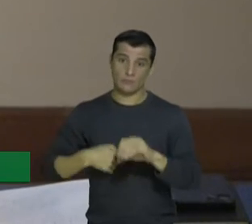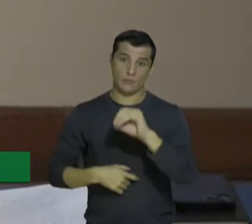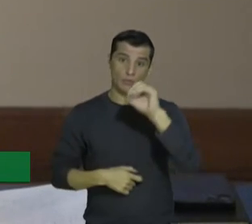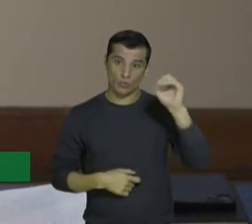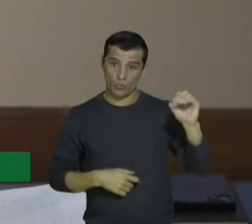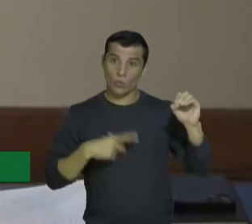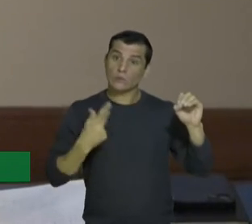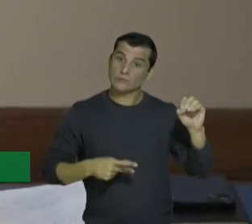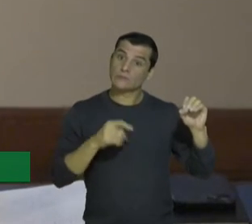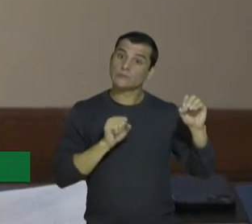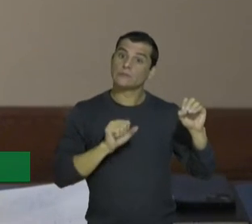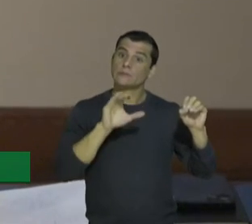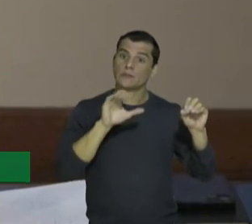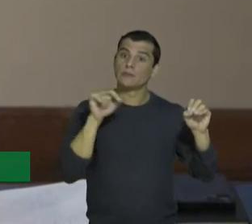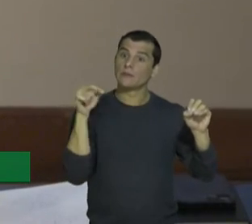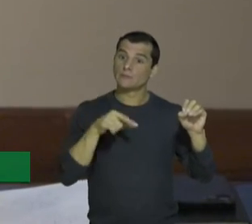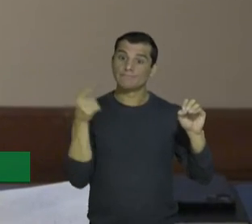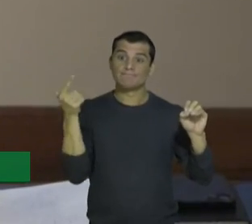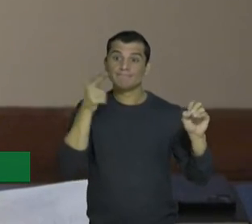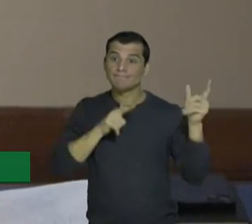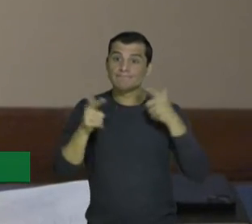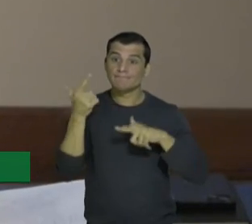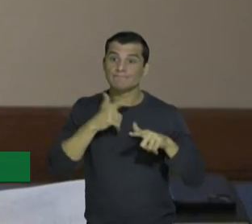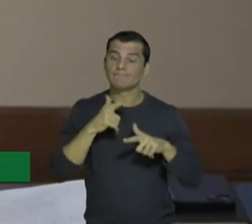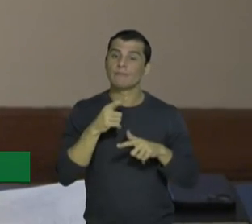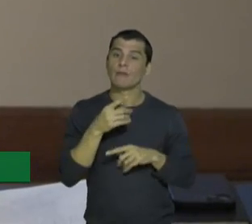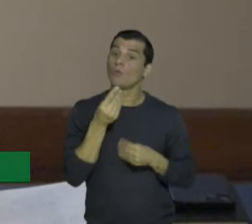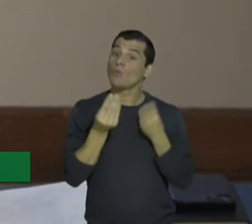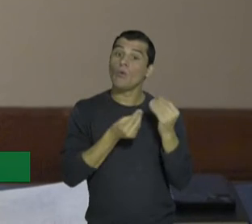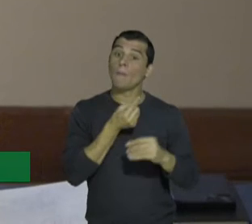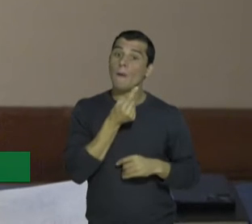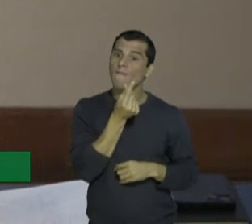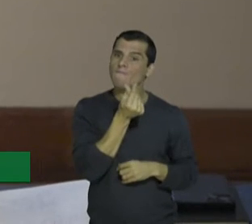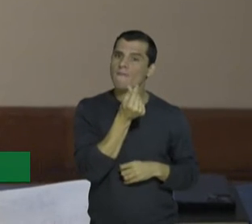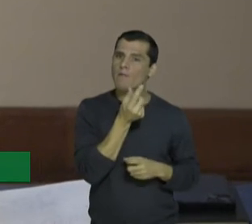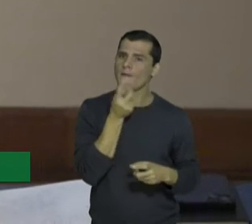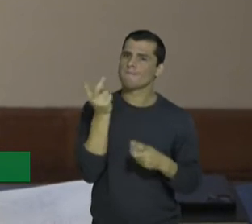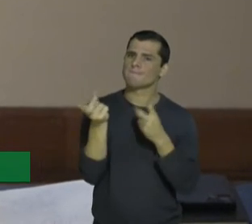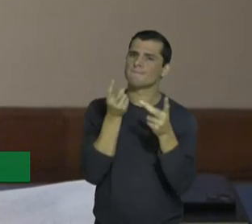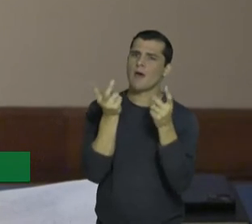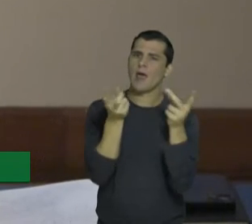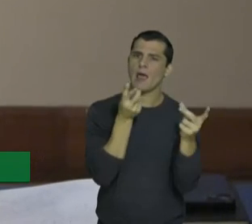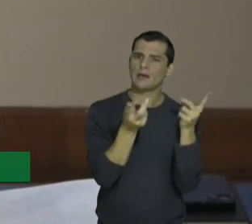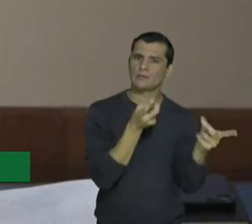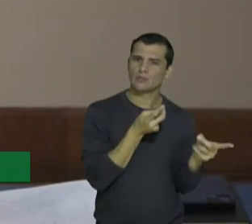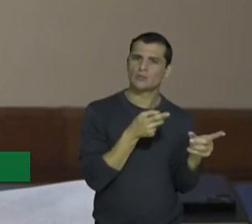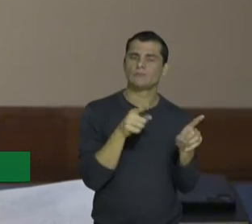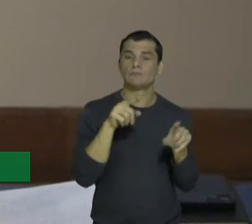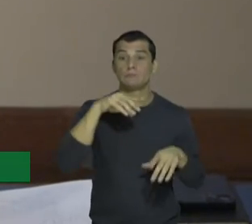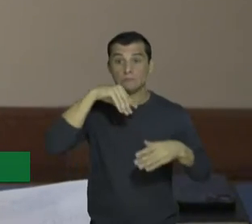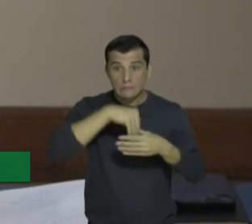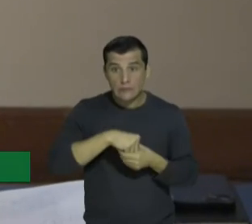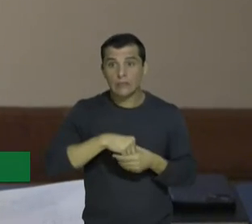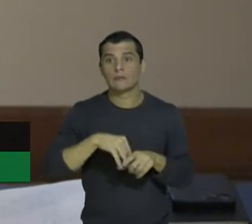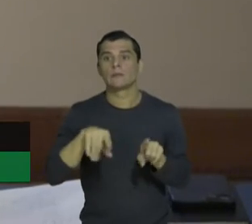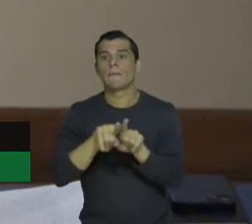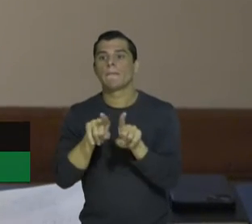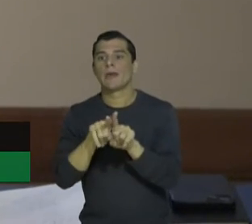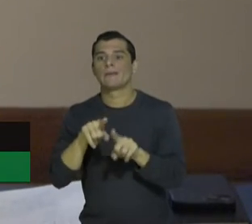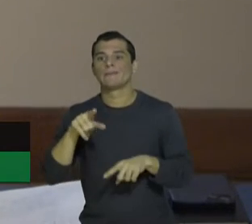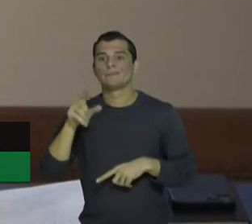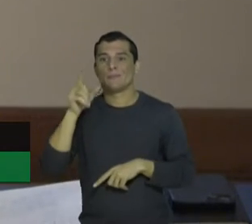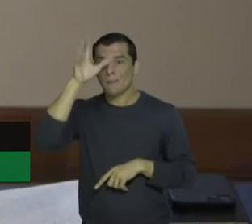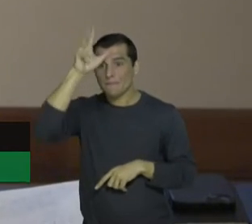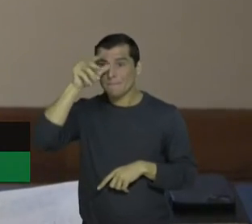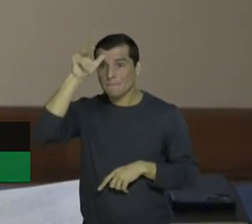Catarina que que tem toda essa essa geração de valor fantástica com com as proteínas e que realmente